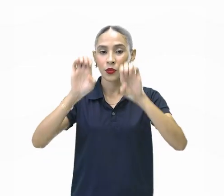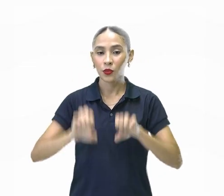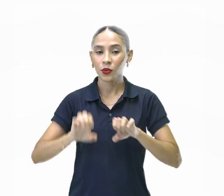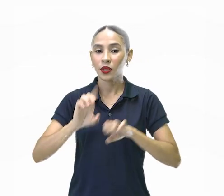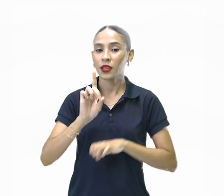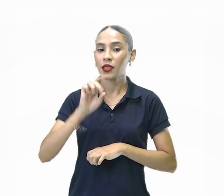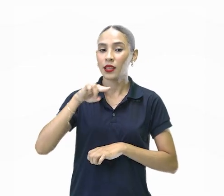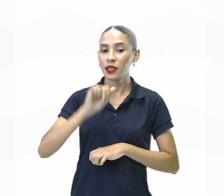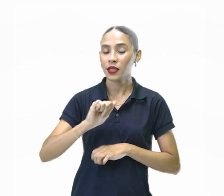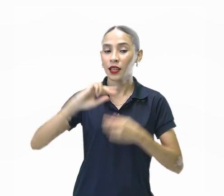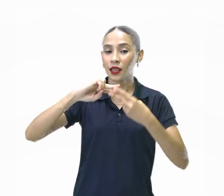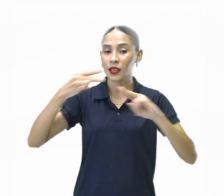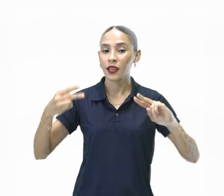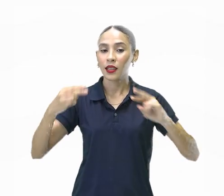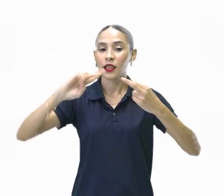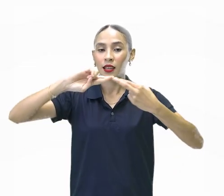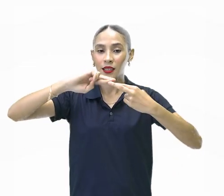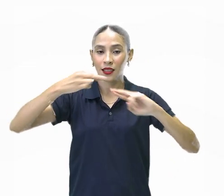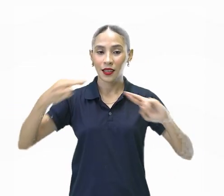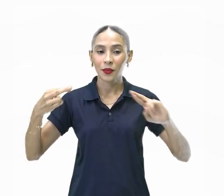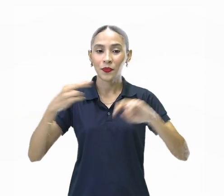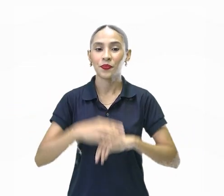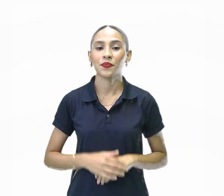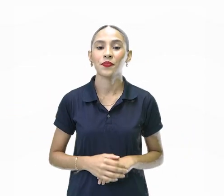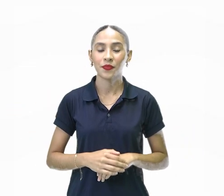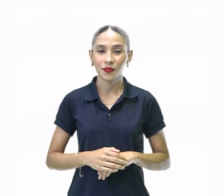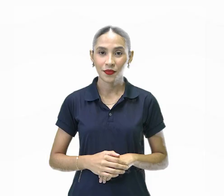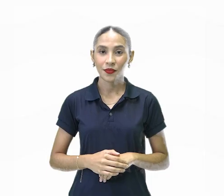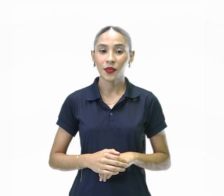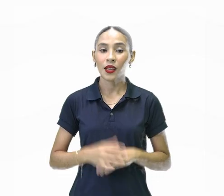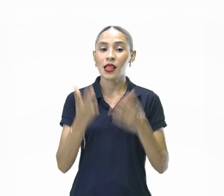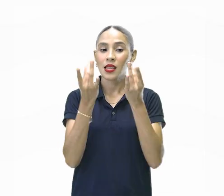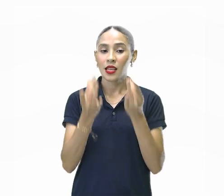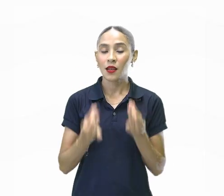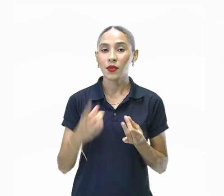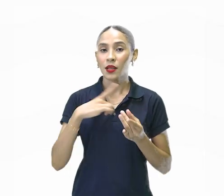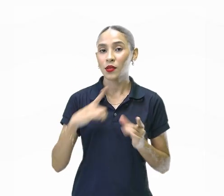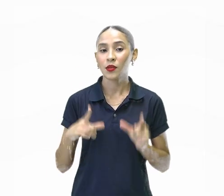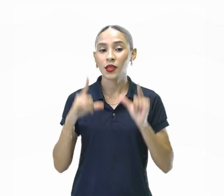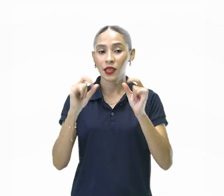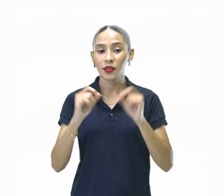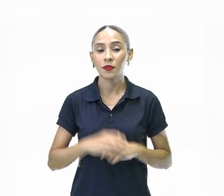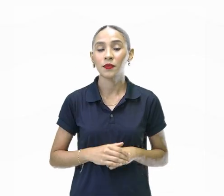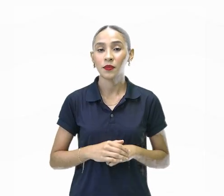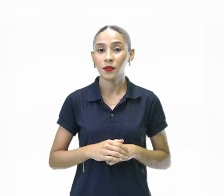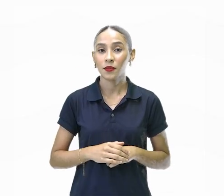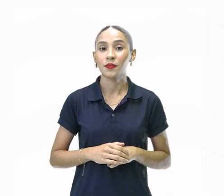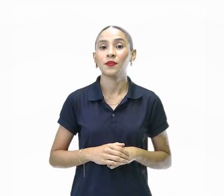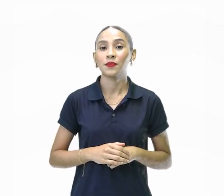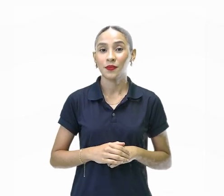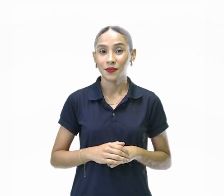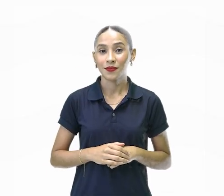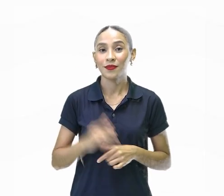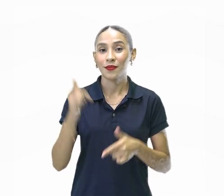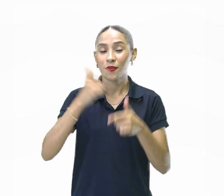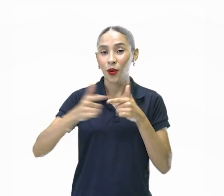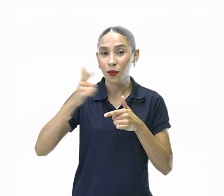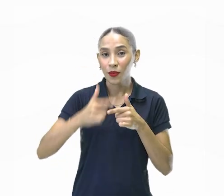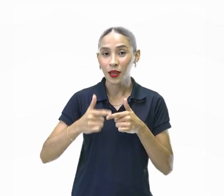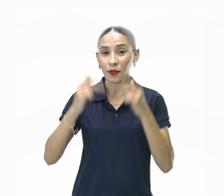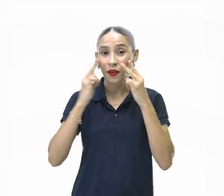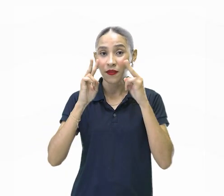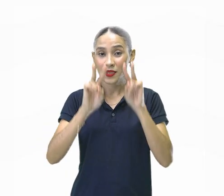enzimas, estrutura do DNA e RNA. No detalhamento, nós